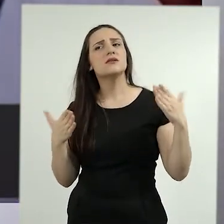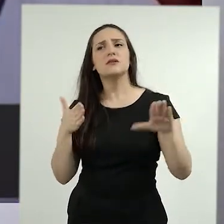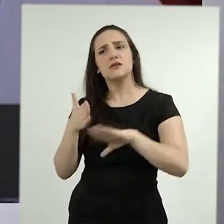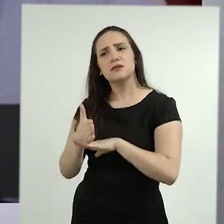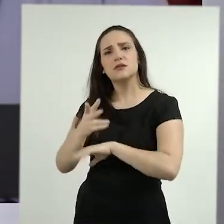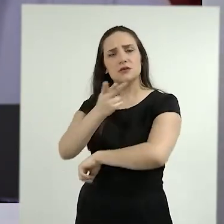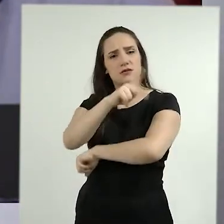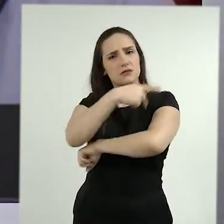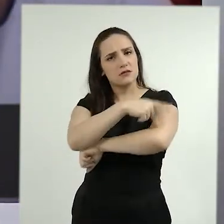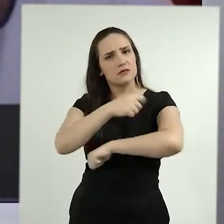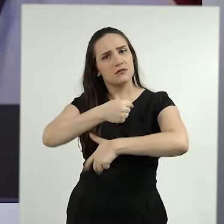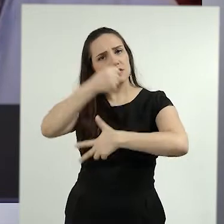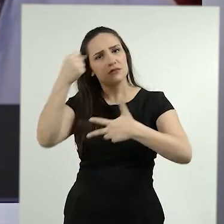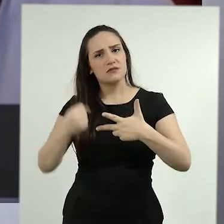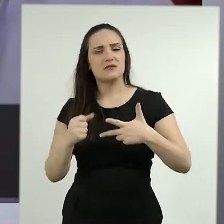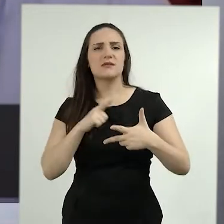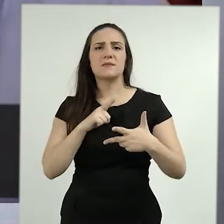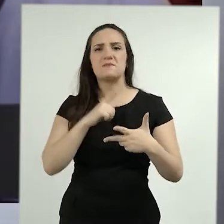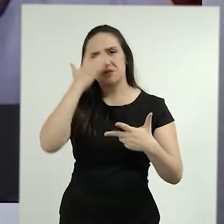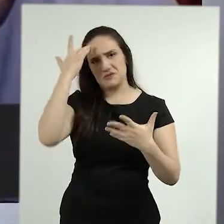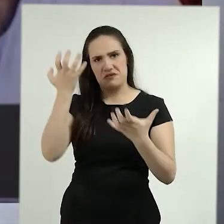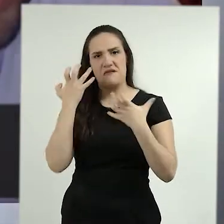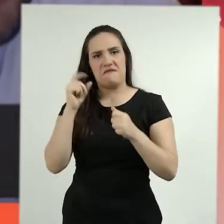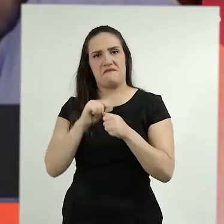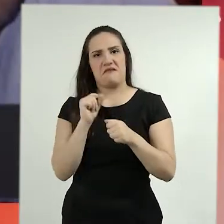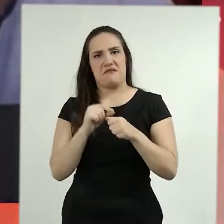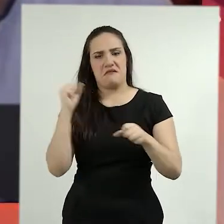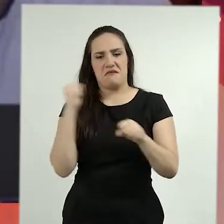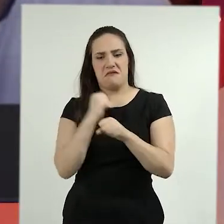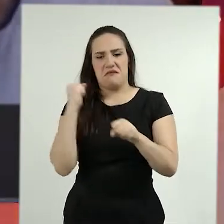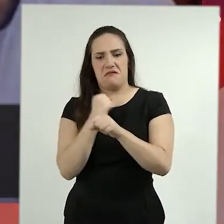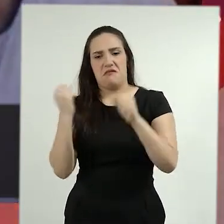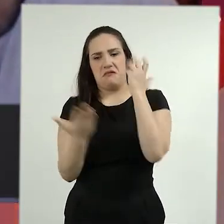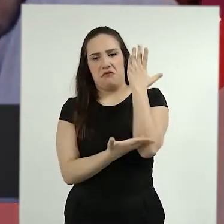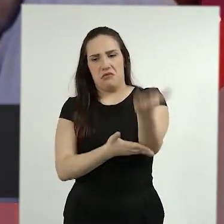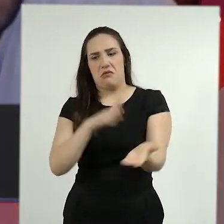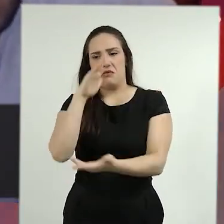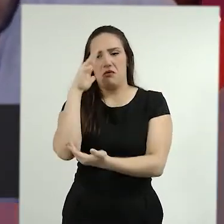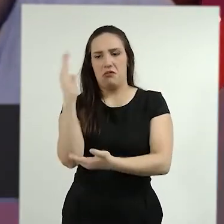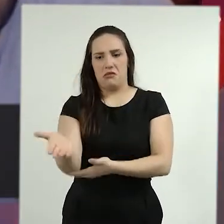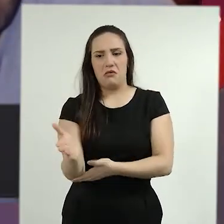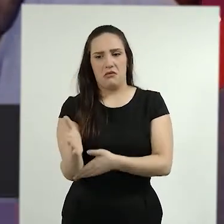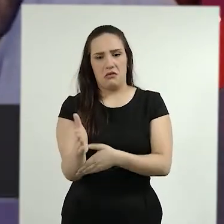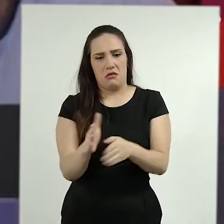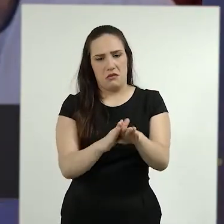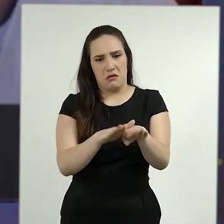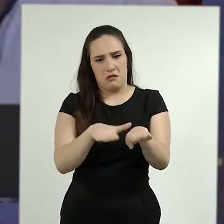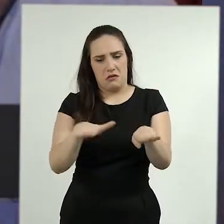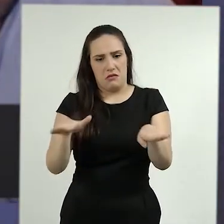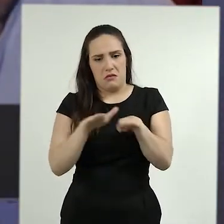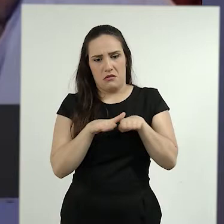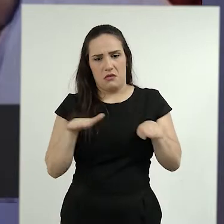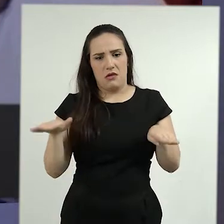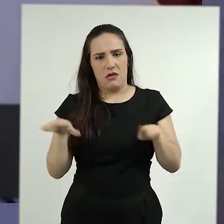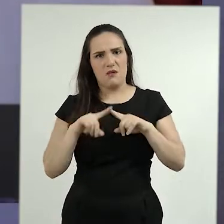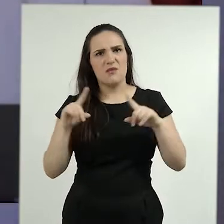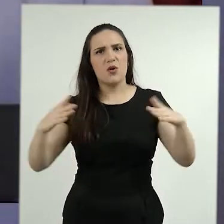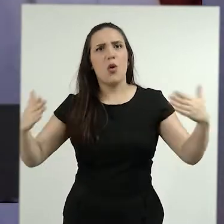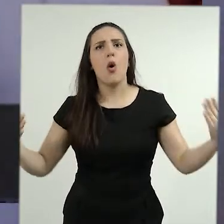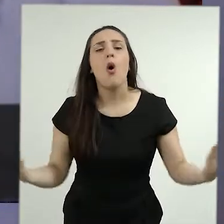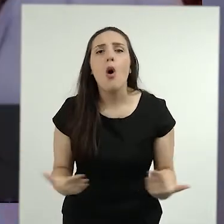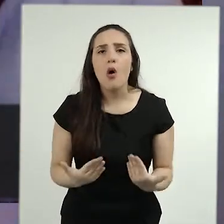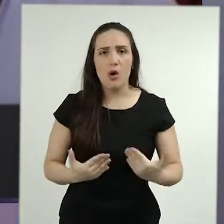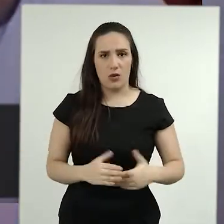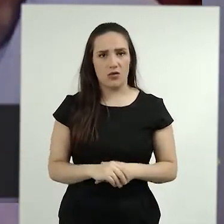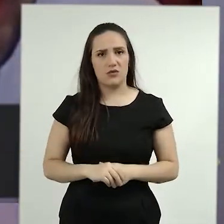no parque, né? Tem aí propostas de fazer estacionamentos, criar, transformar o parque em grande estacionamento, mas o que as